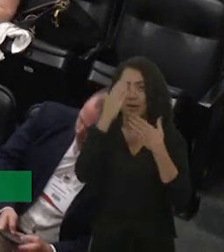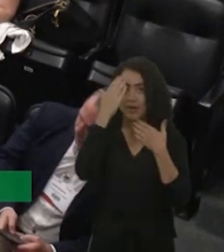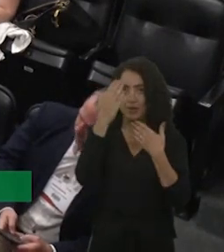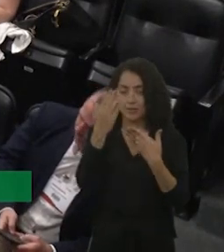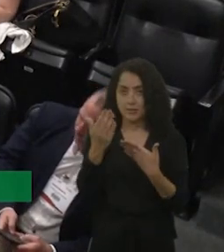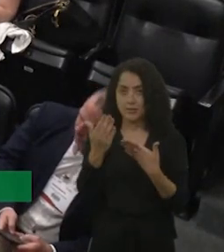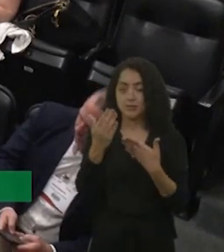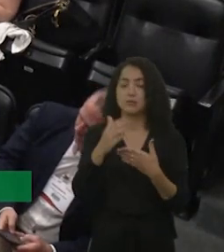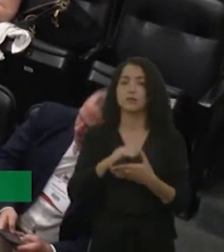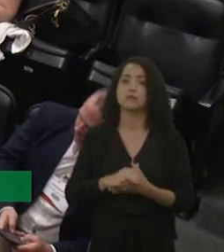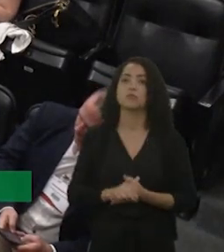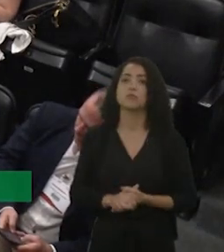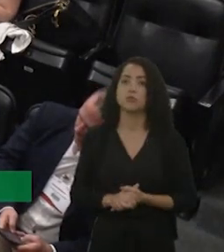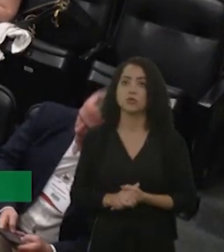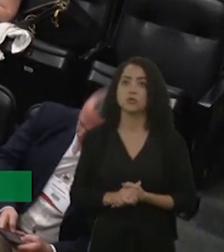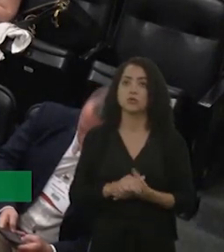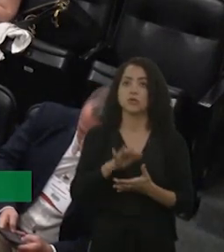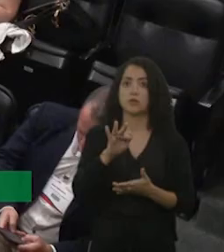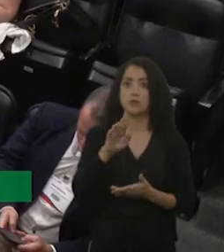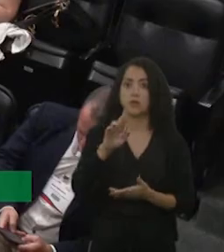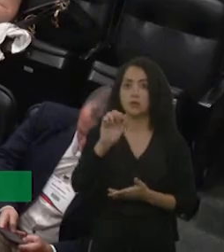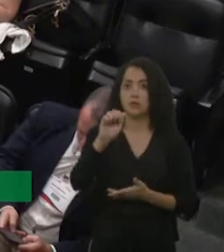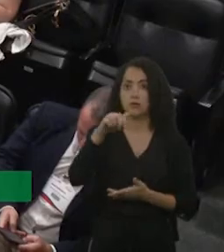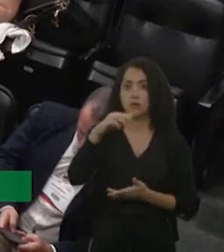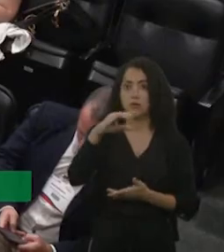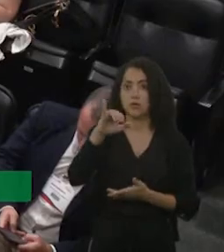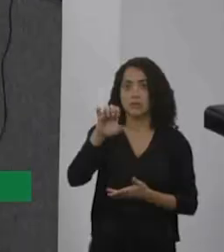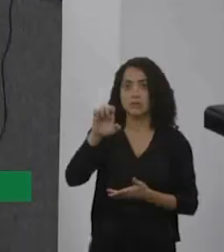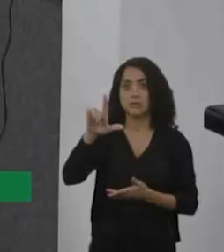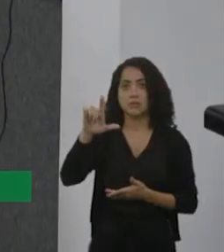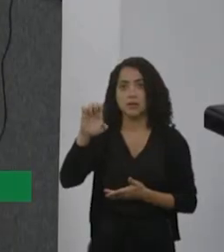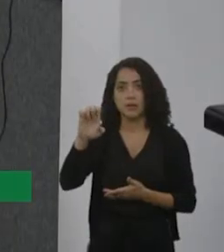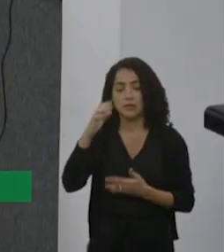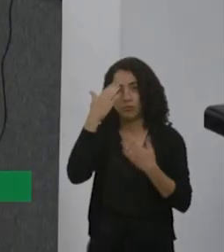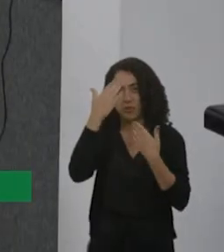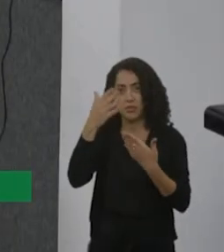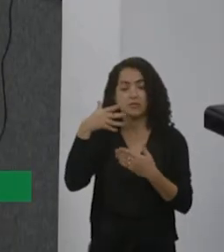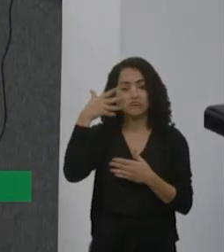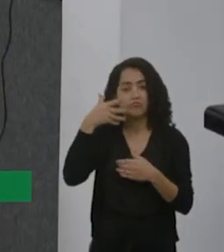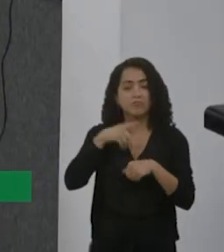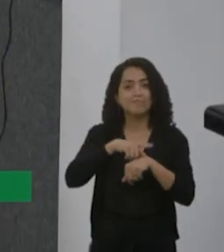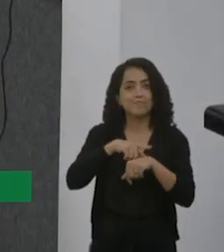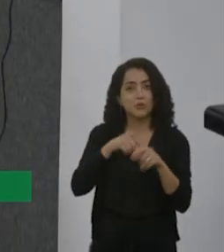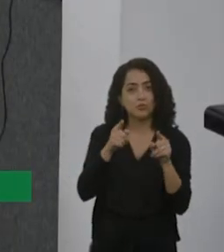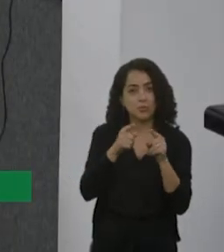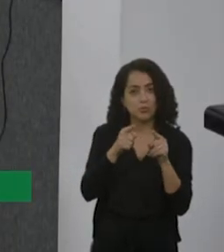Agradecemos, Franciele da Rosa Almeida, muito obrigado pela palestra, apesar do tempo